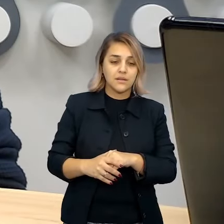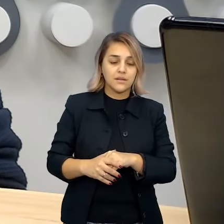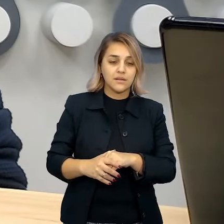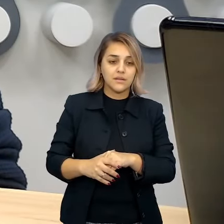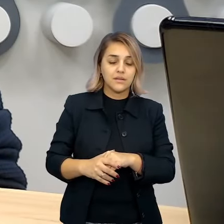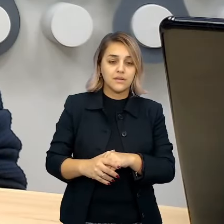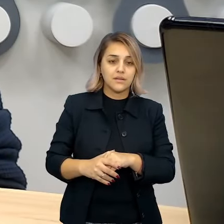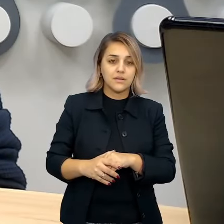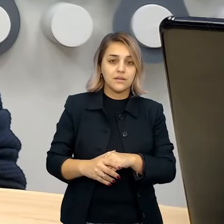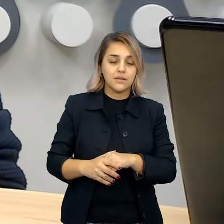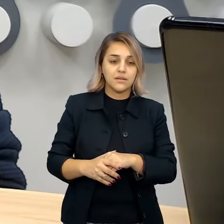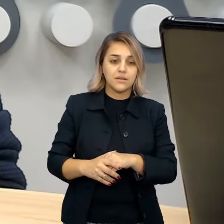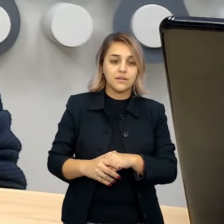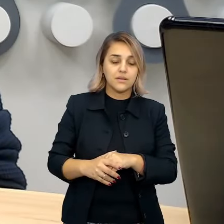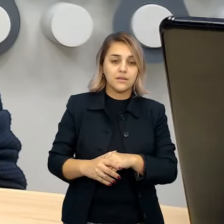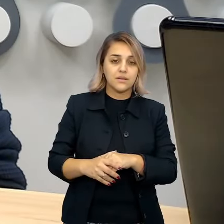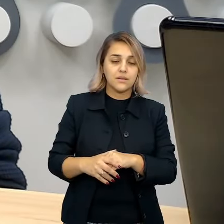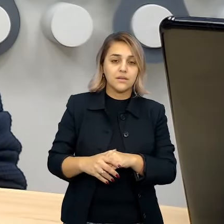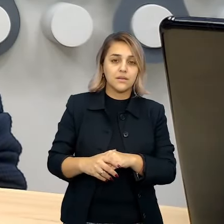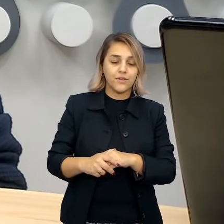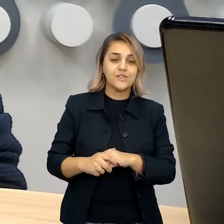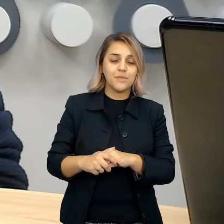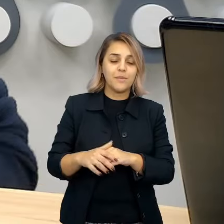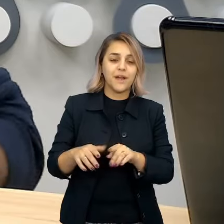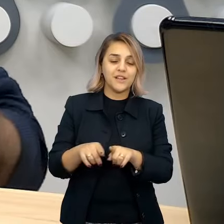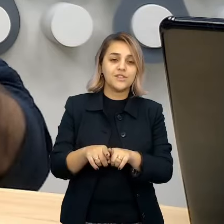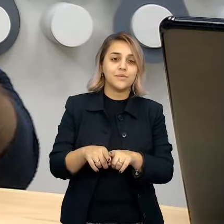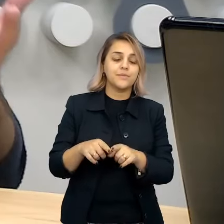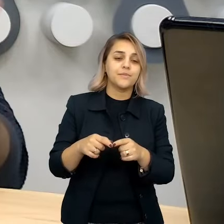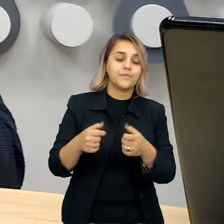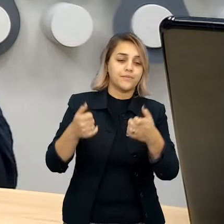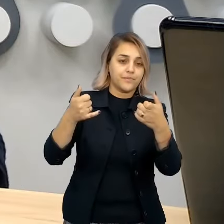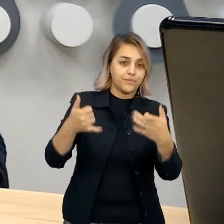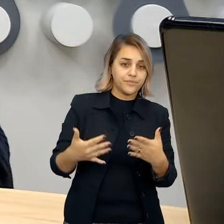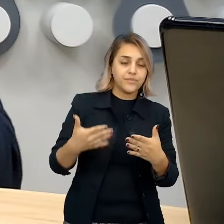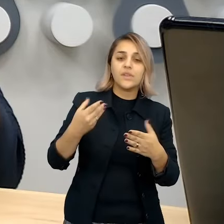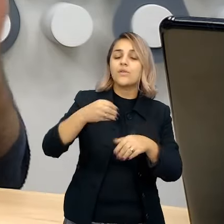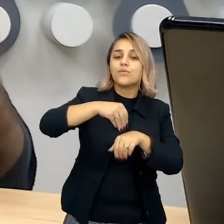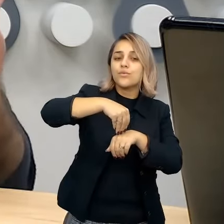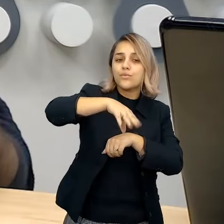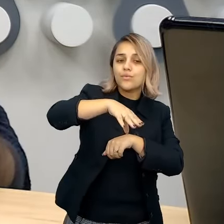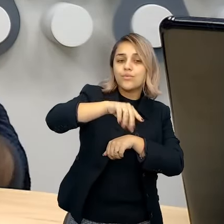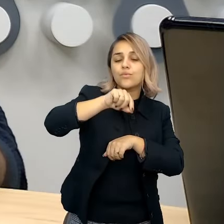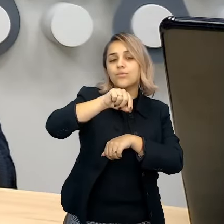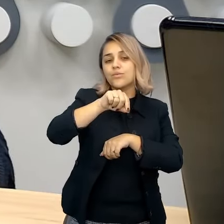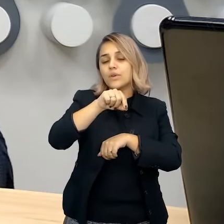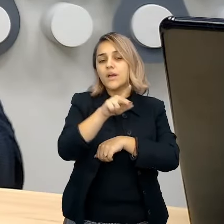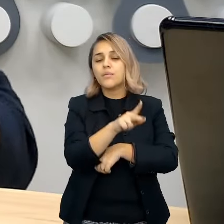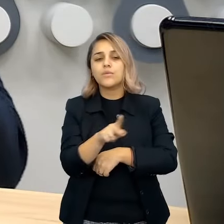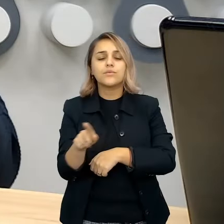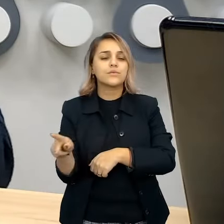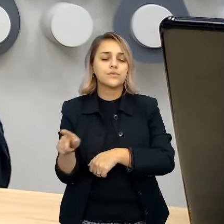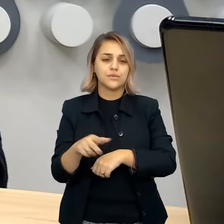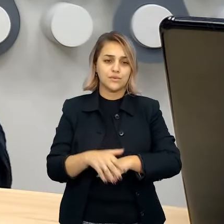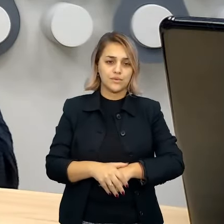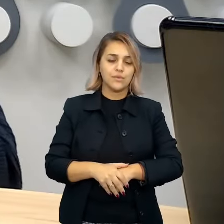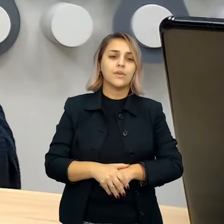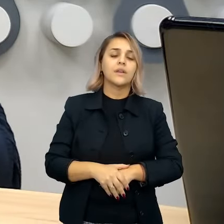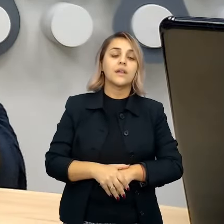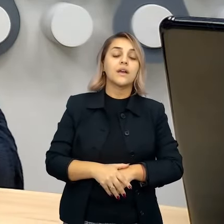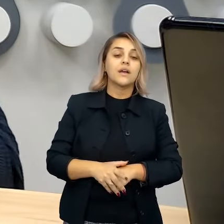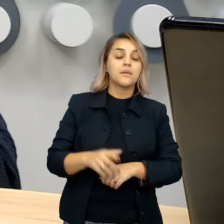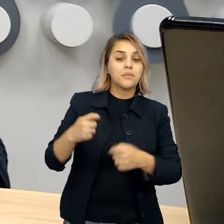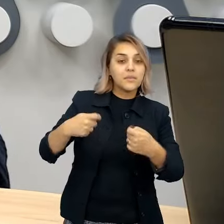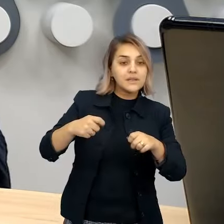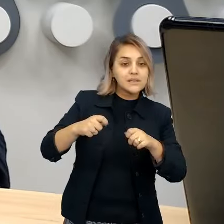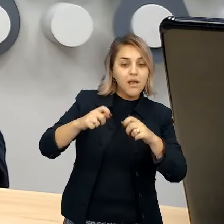a seleção dessa amostragem. Então, o que nós sugerimos aí aos professores, né? Nós sugerimos que ele reúna